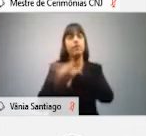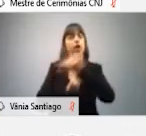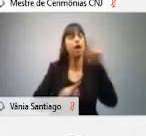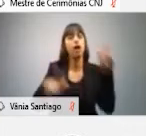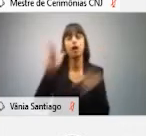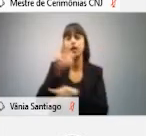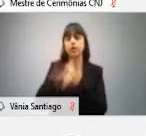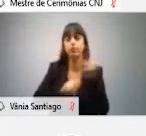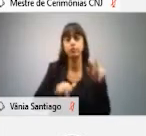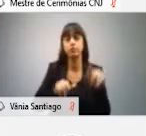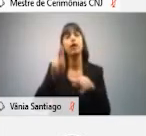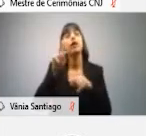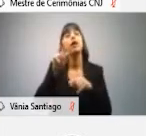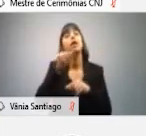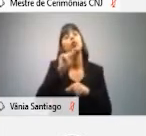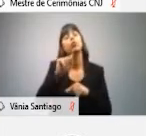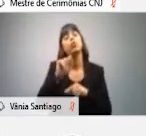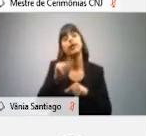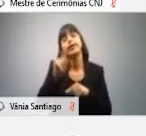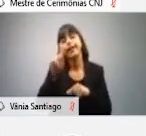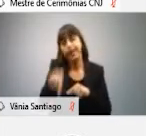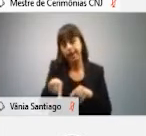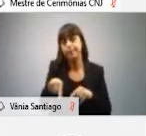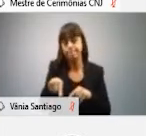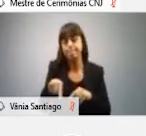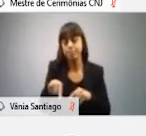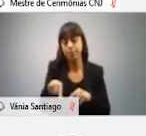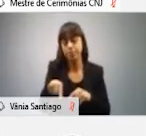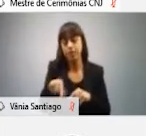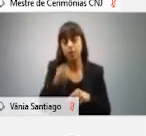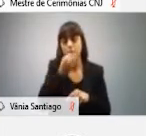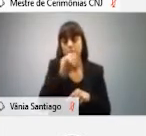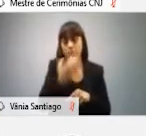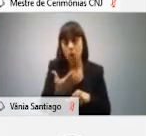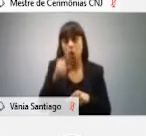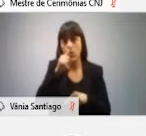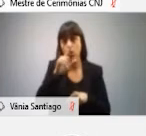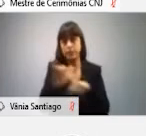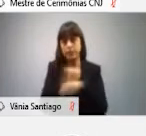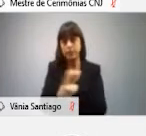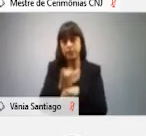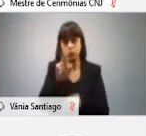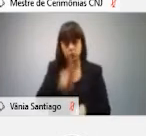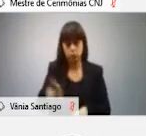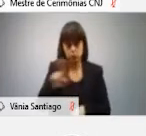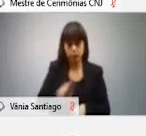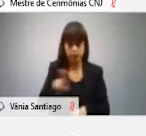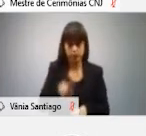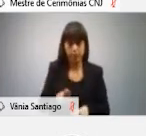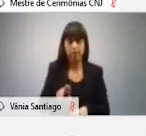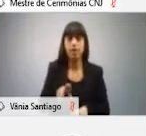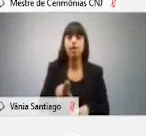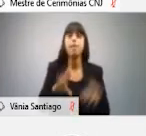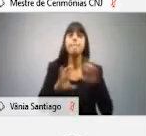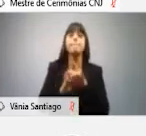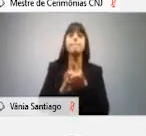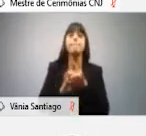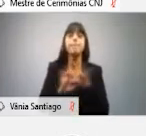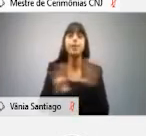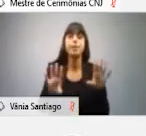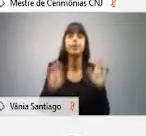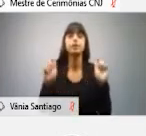ferramenta é uma ferramenta que, de fato, eu acredito muito nela, porque, justamente como evidenciado aqui, ela permite